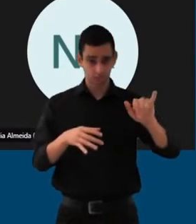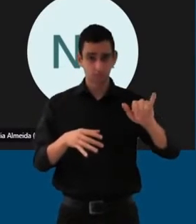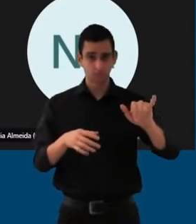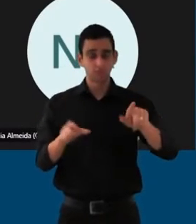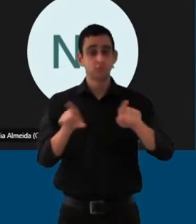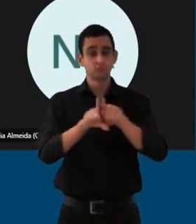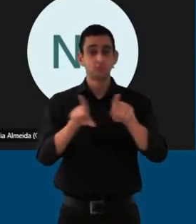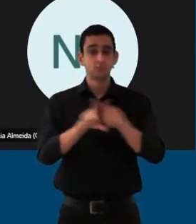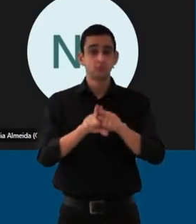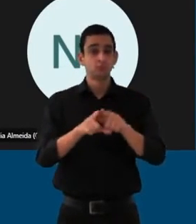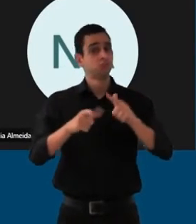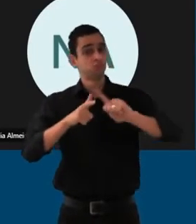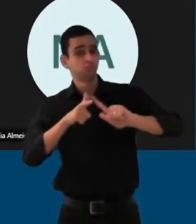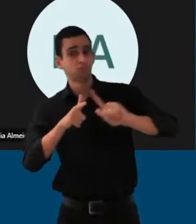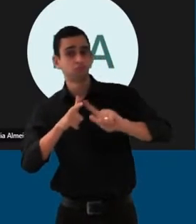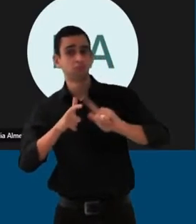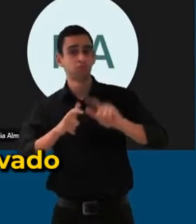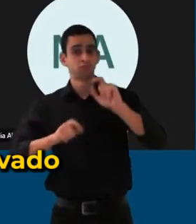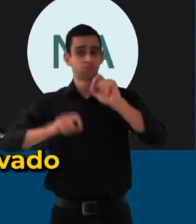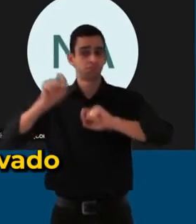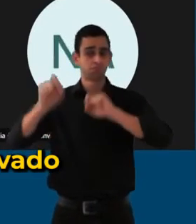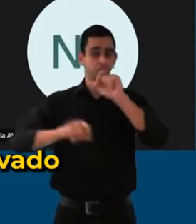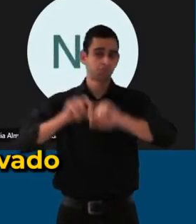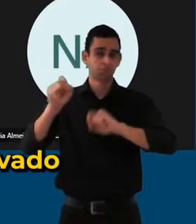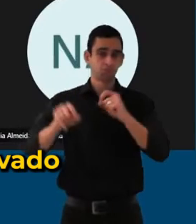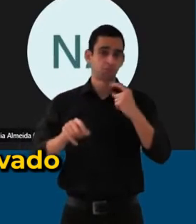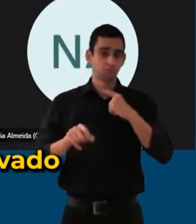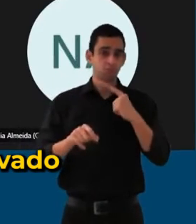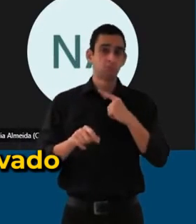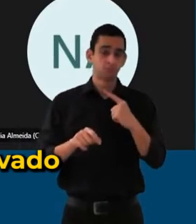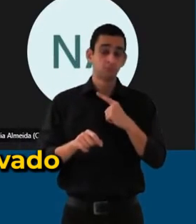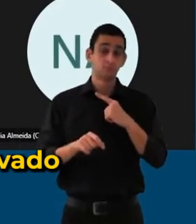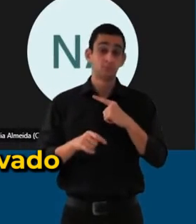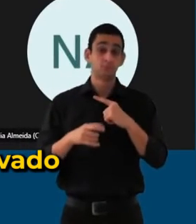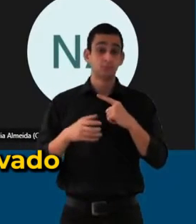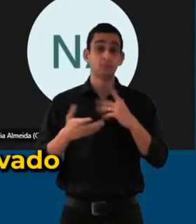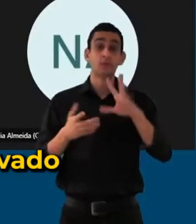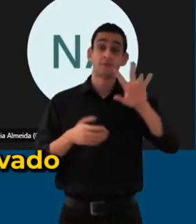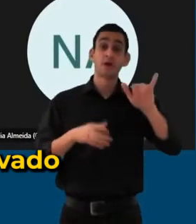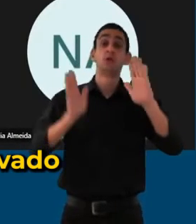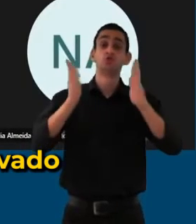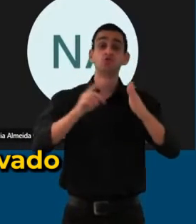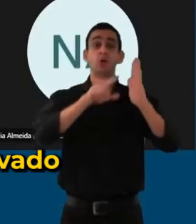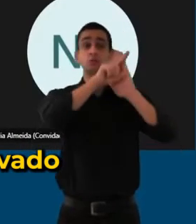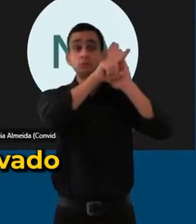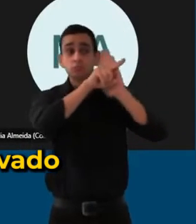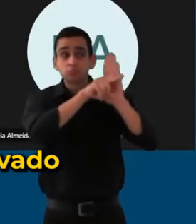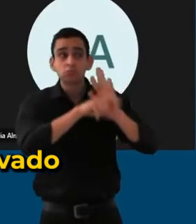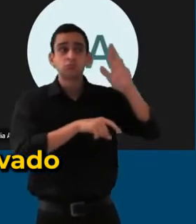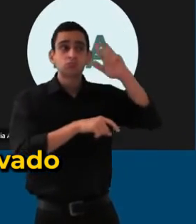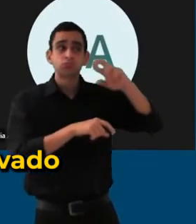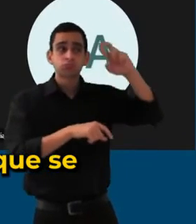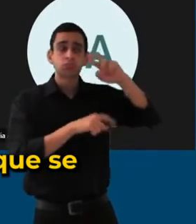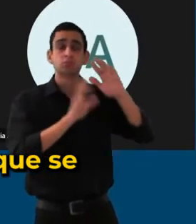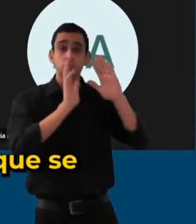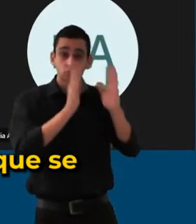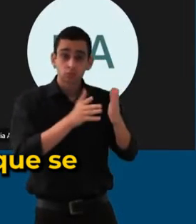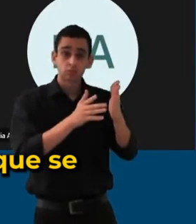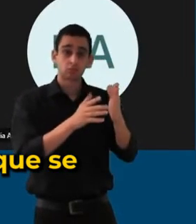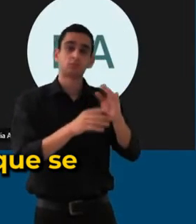mas, e nisso ela está correta, um PRAD que tenha sido vistoriado e aprovado pelo